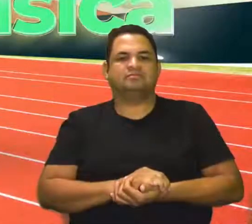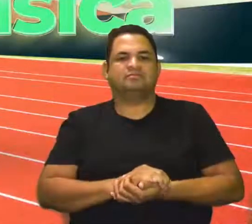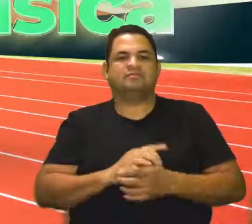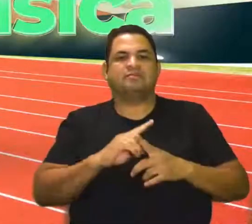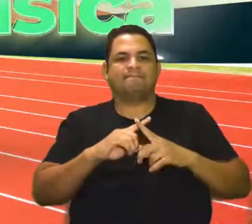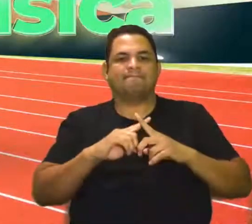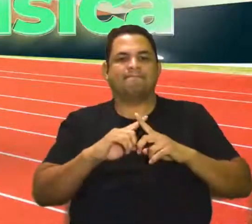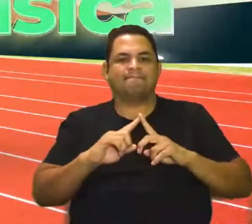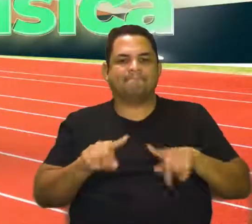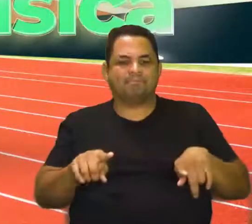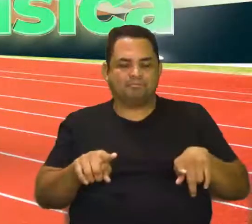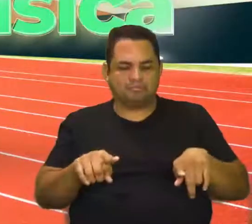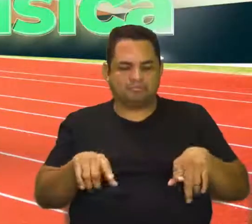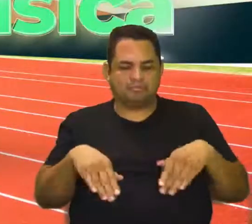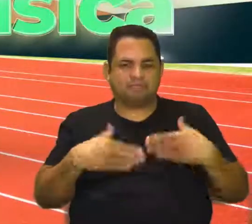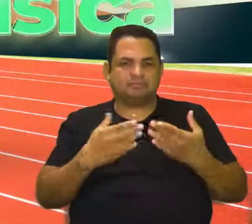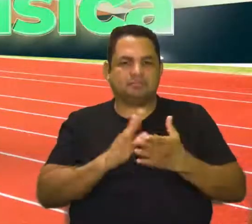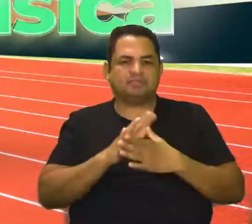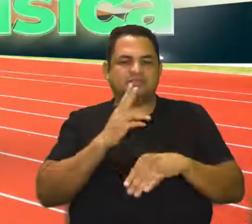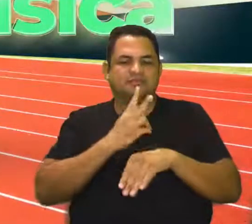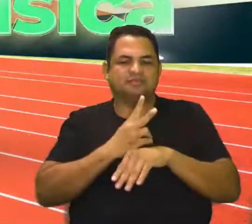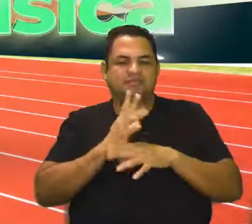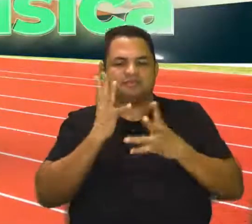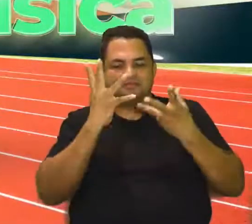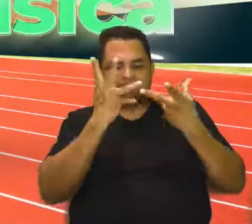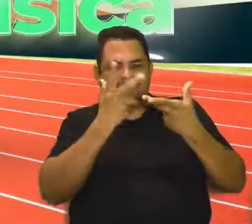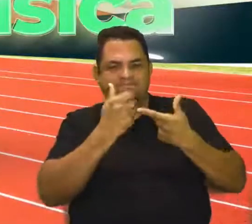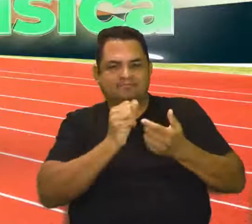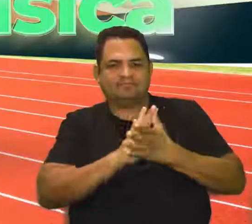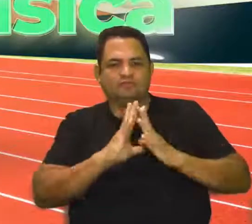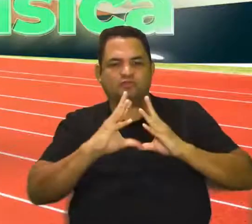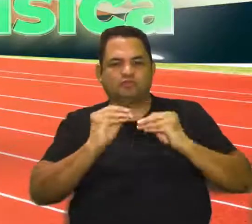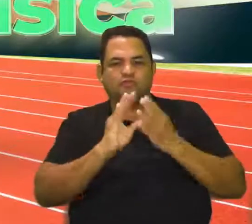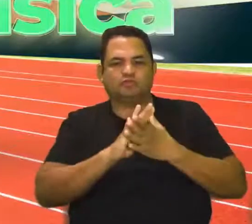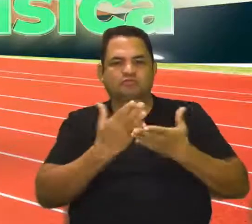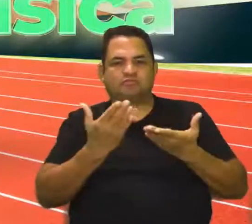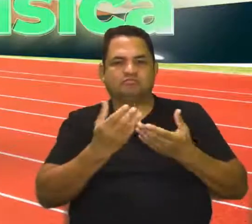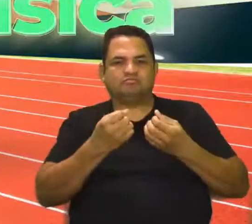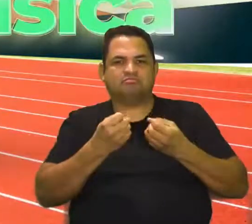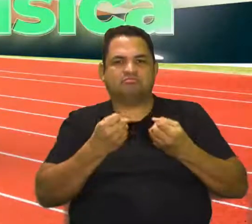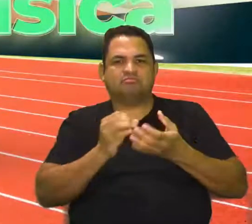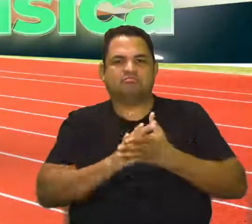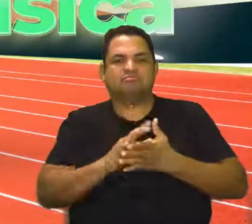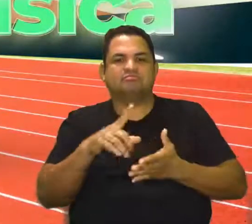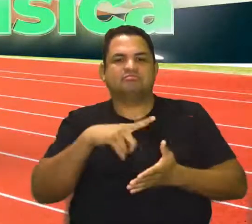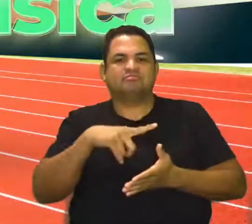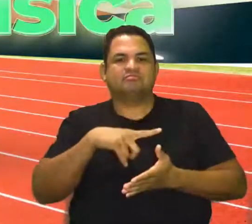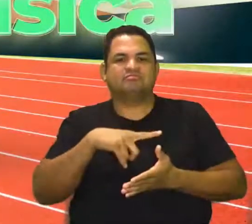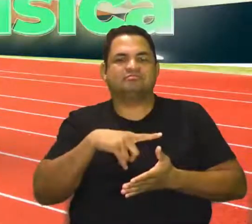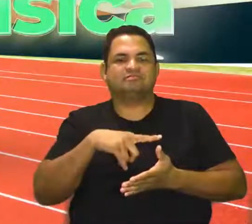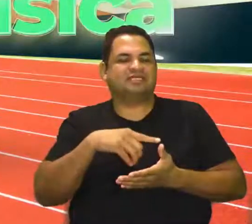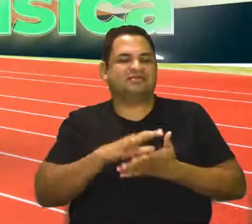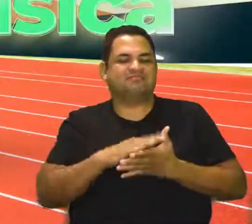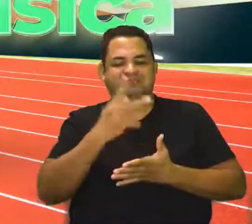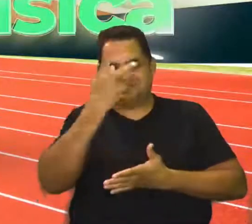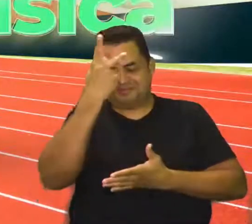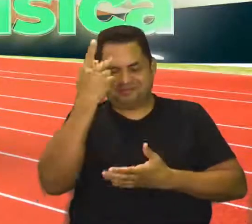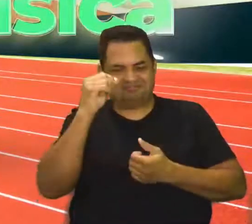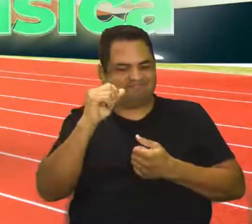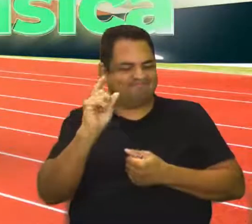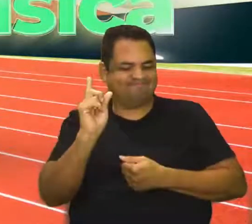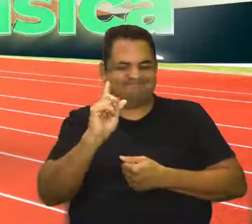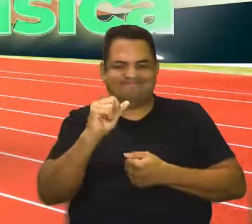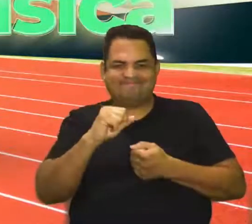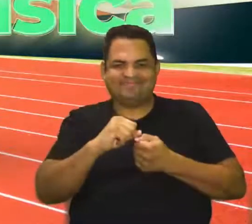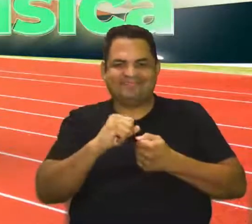mesmo assim, diante dessa matéria linda, de toda essa problematização, a gente ainda tem gente que não faz atividade física.